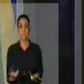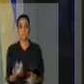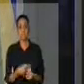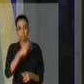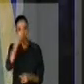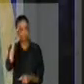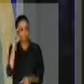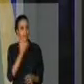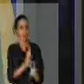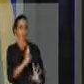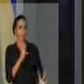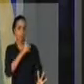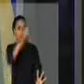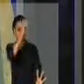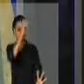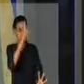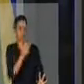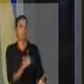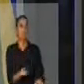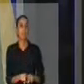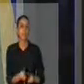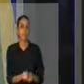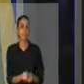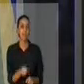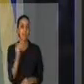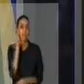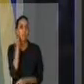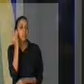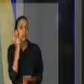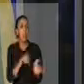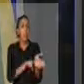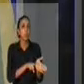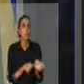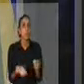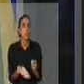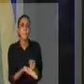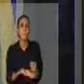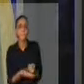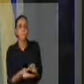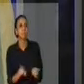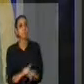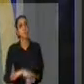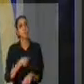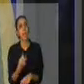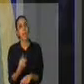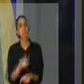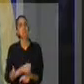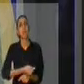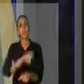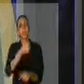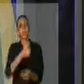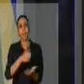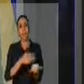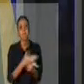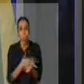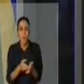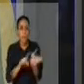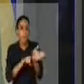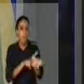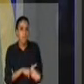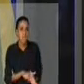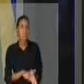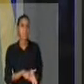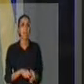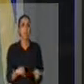começa a enfrentar filas na atenção básica para consultas com o generalista, para a realização dos primeiros exames, para